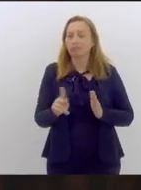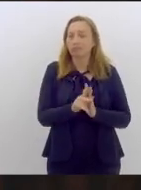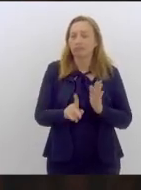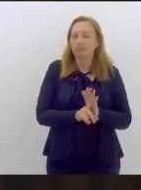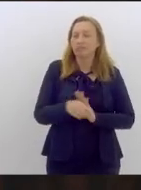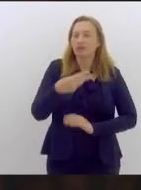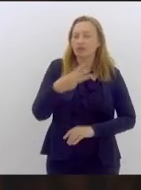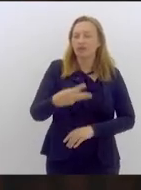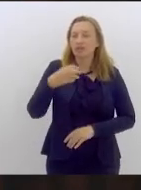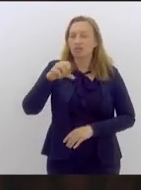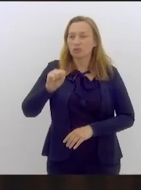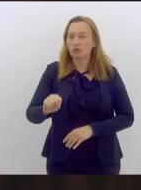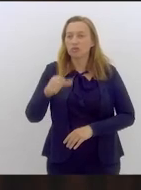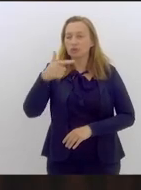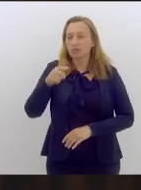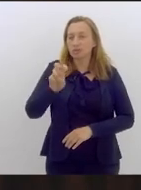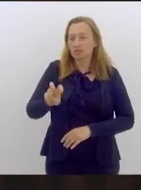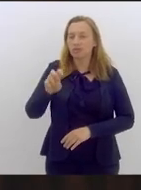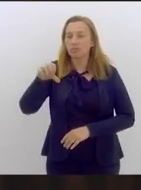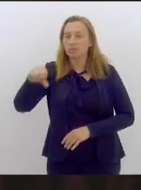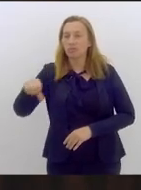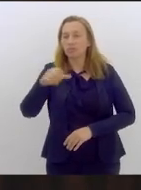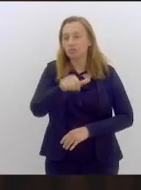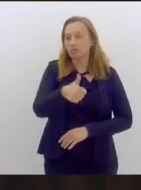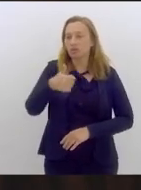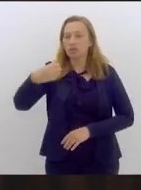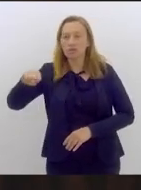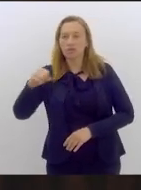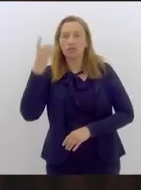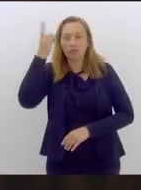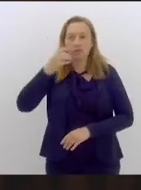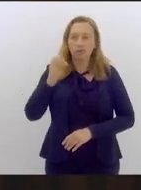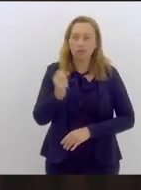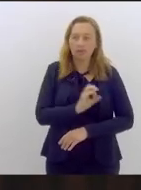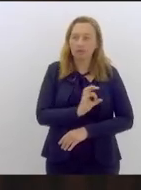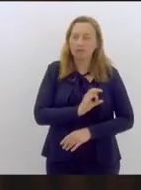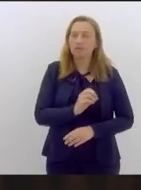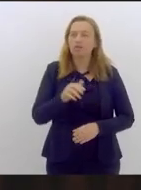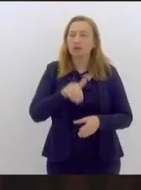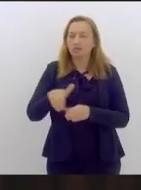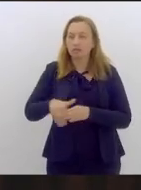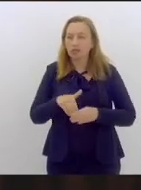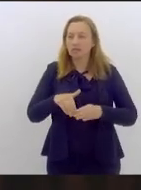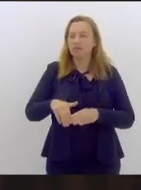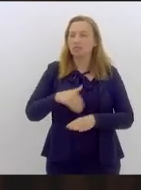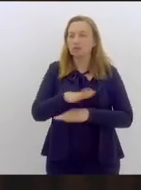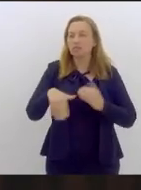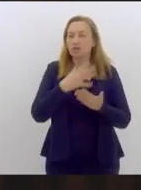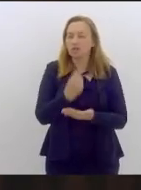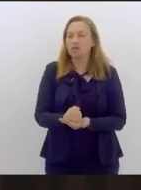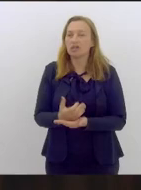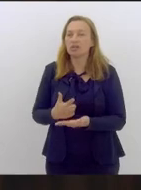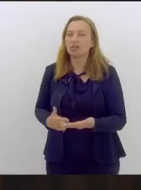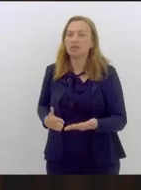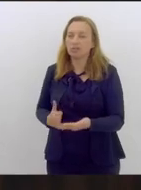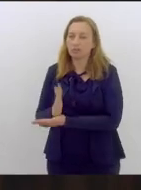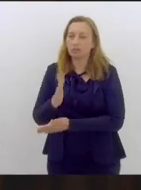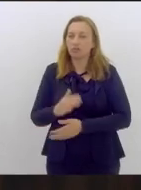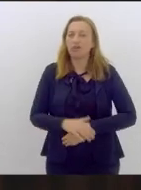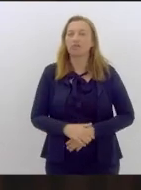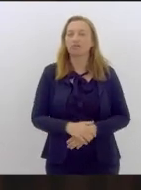lei 3859 de 2018, deputada Marta Rocha. Em votação, os senhores que aprovam permaneçam como